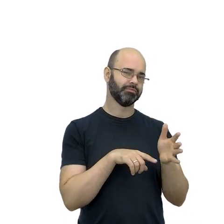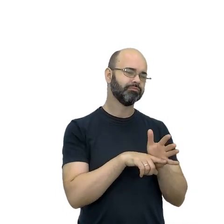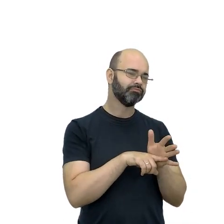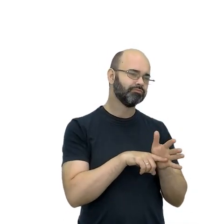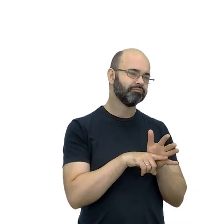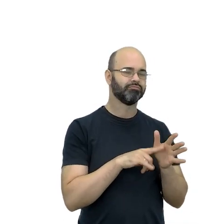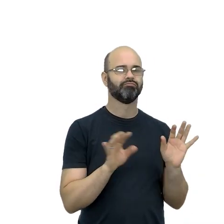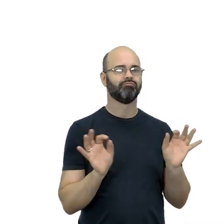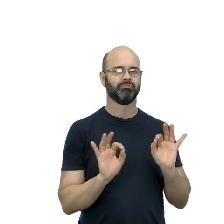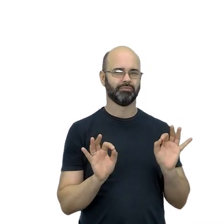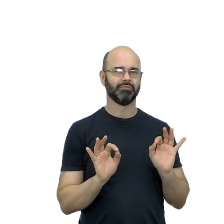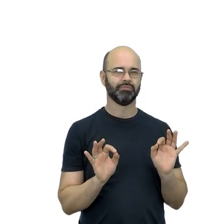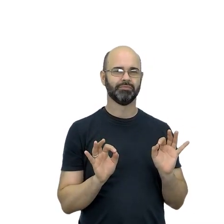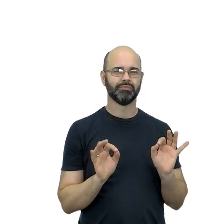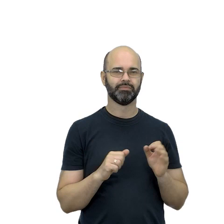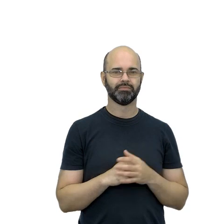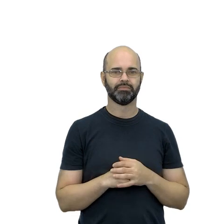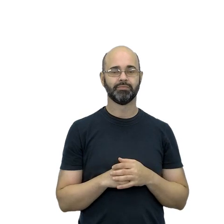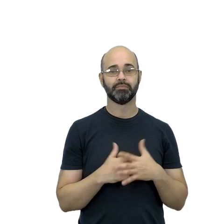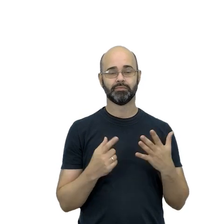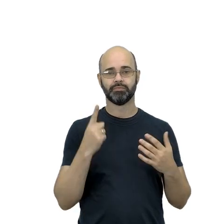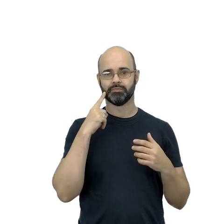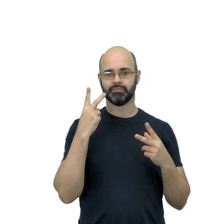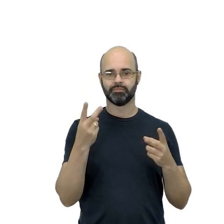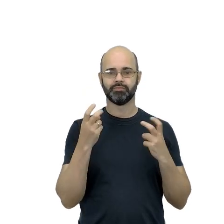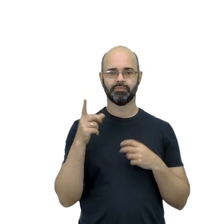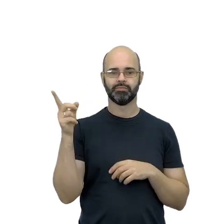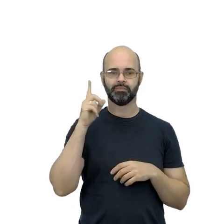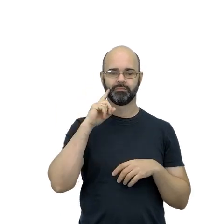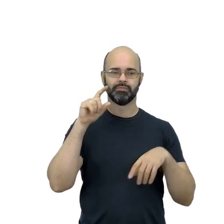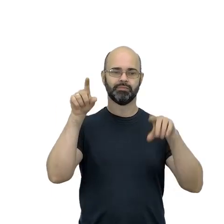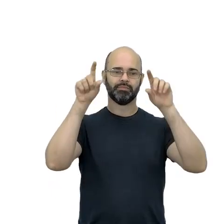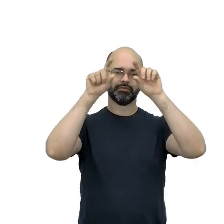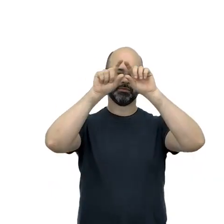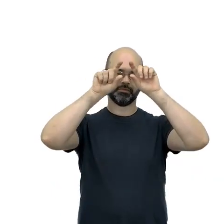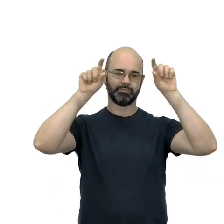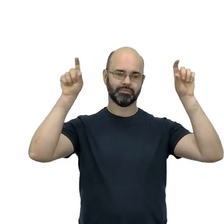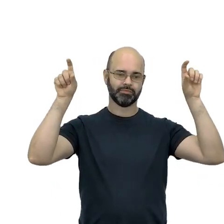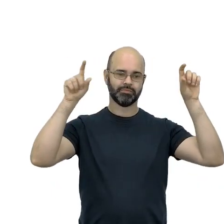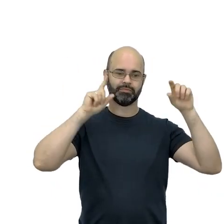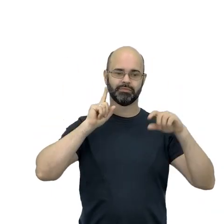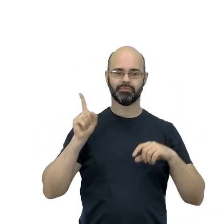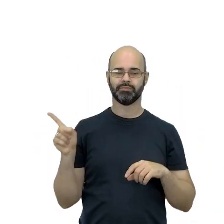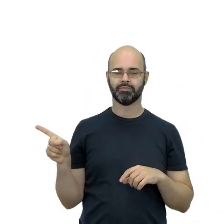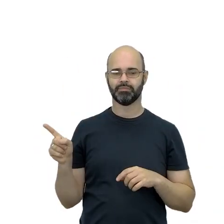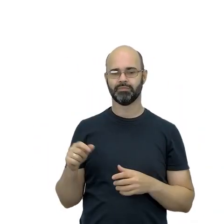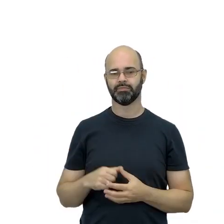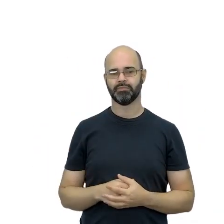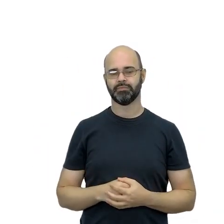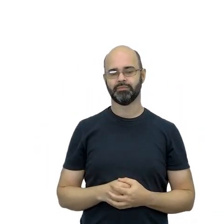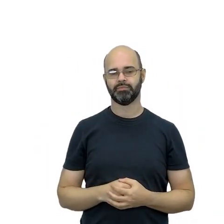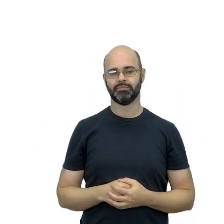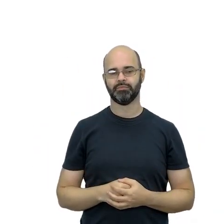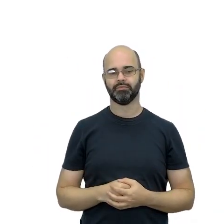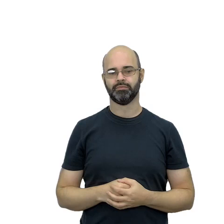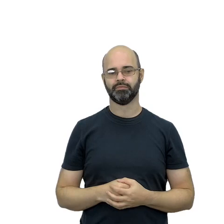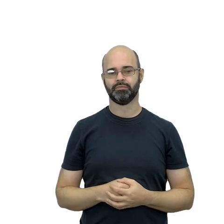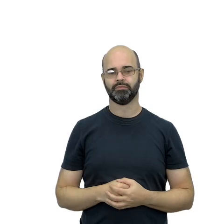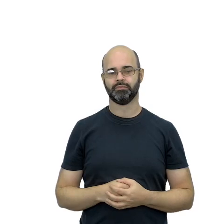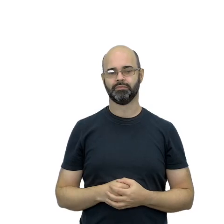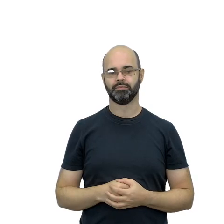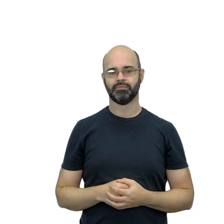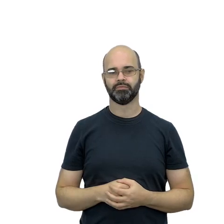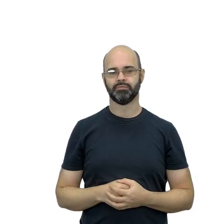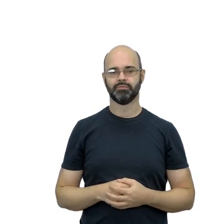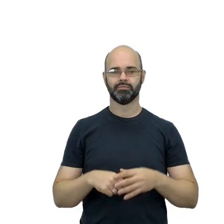Então percebam que a gente tem aí, né, um cabeçalho, né? A gente tem um processo, né, aqui